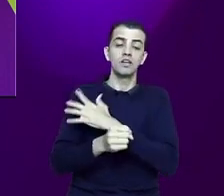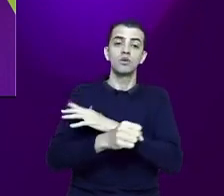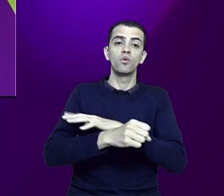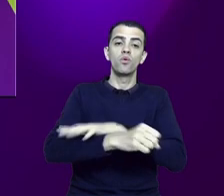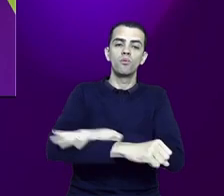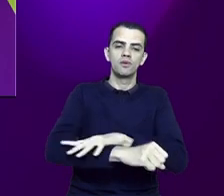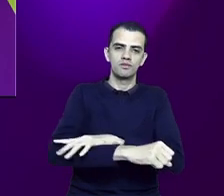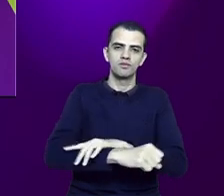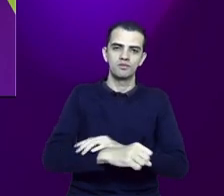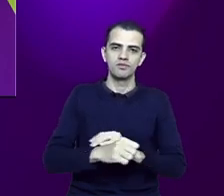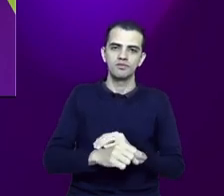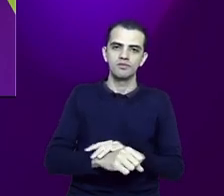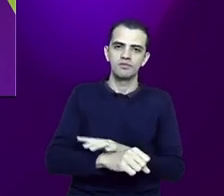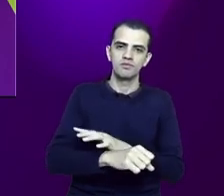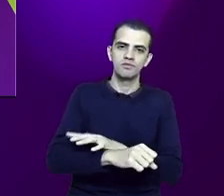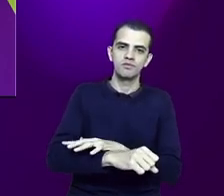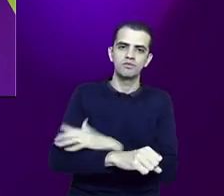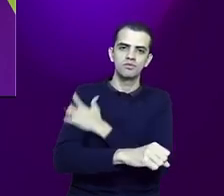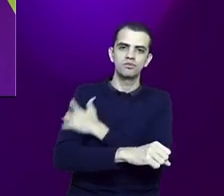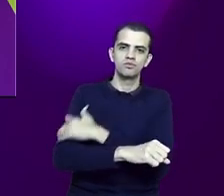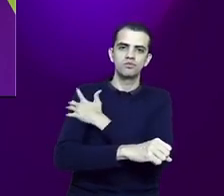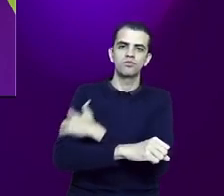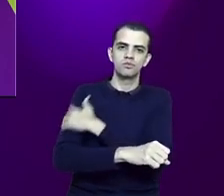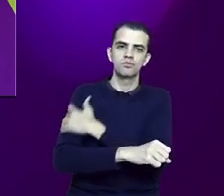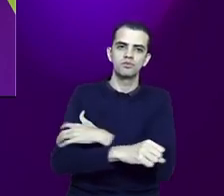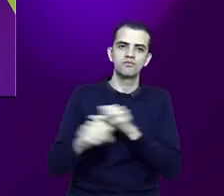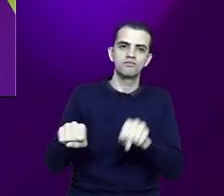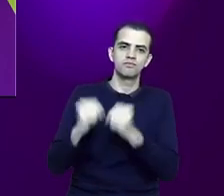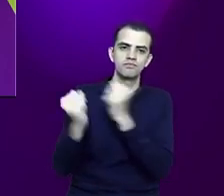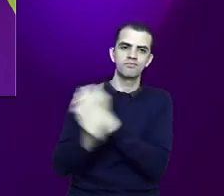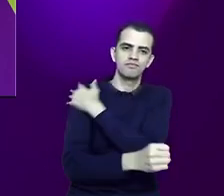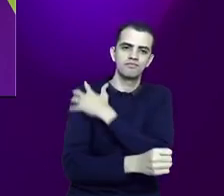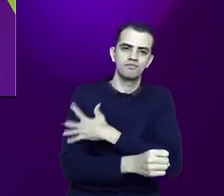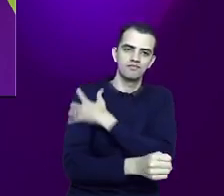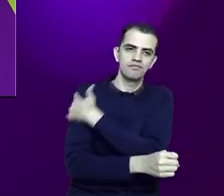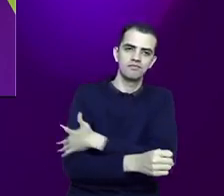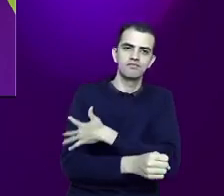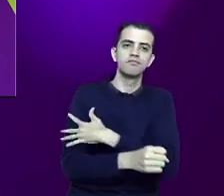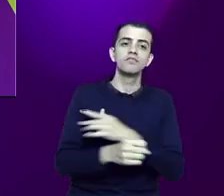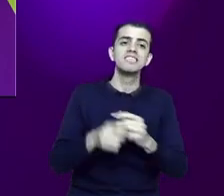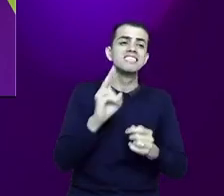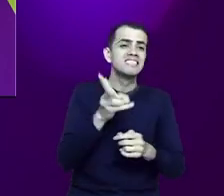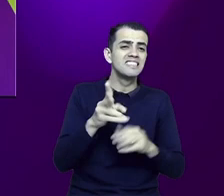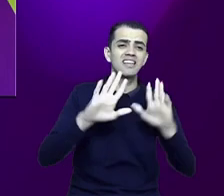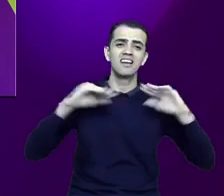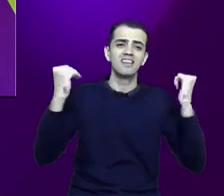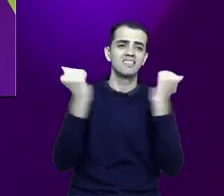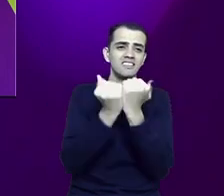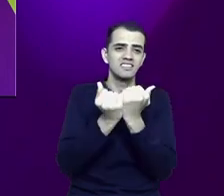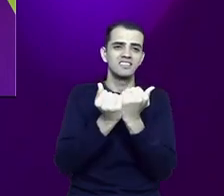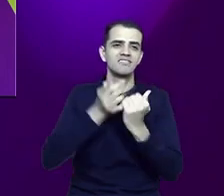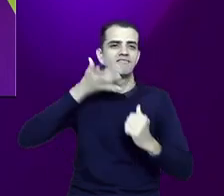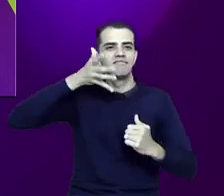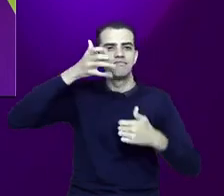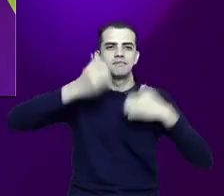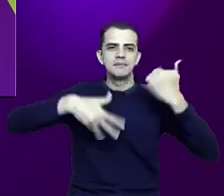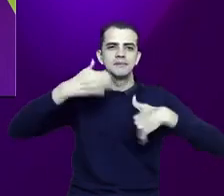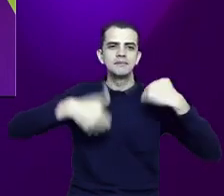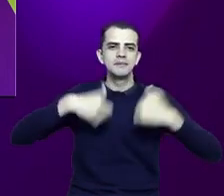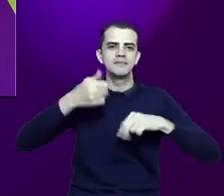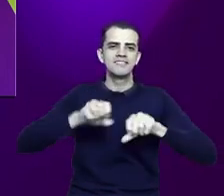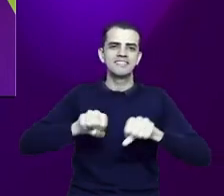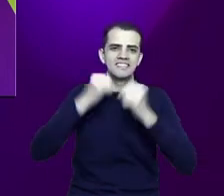Lembrando que é um tema que aparece em quase todo o congresso de trauma, em quase todo o congresso de cirurgia de ombro e cotovelo, por ser